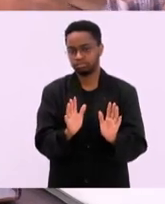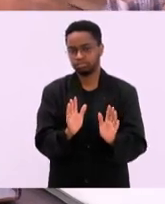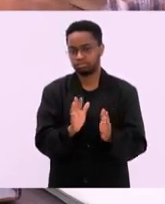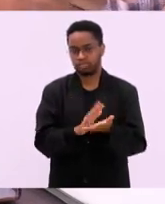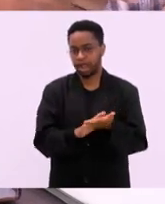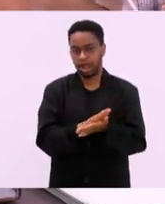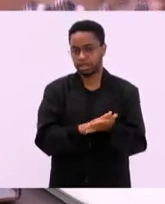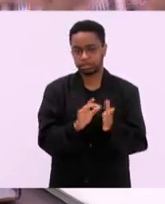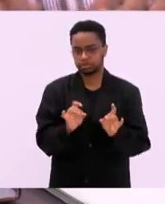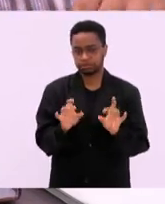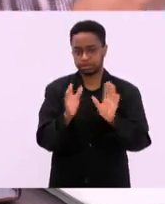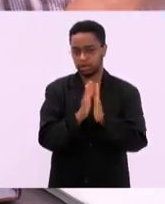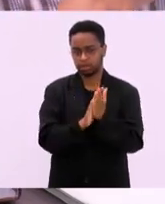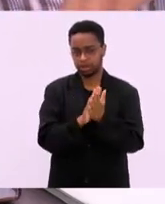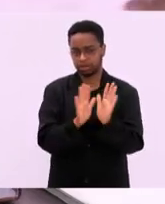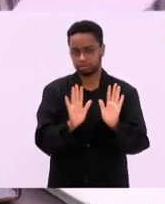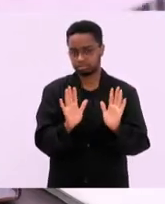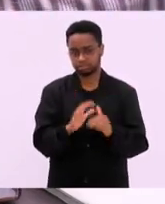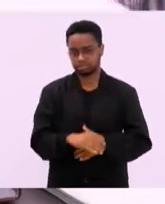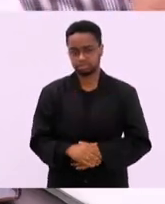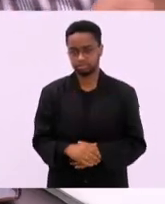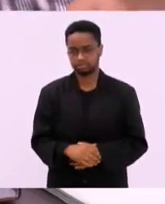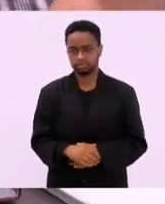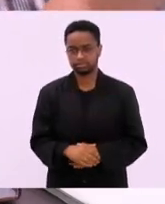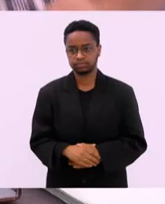nada de especial.